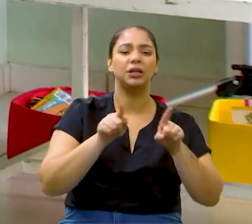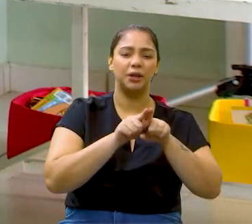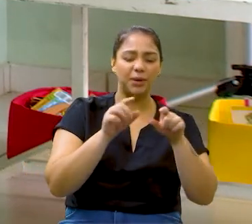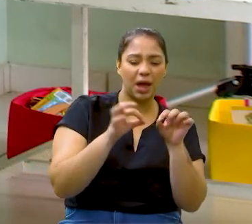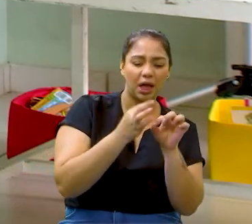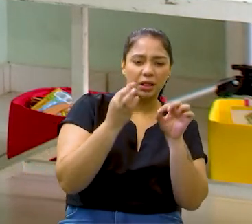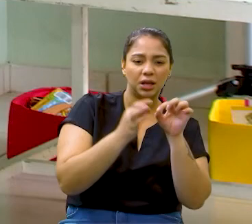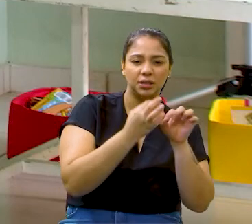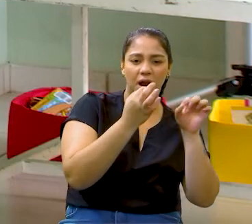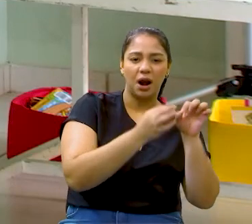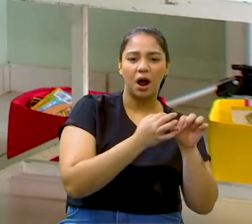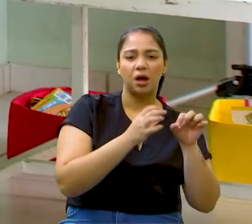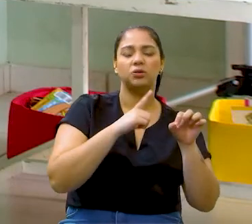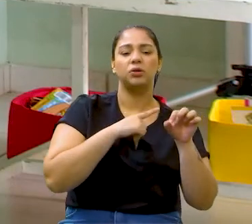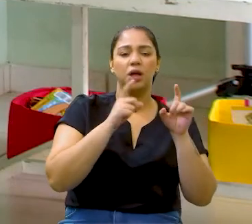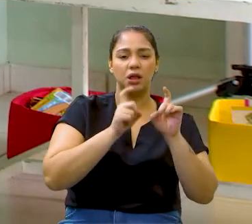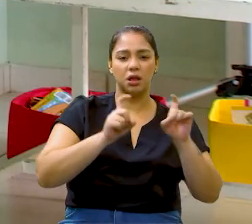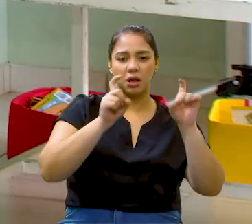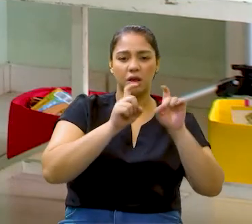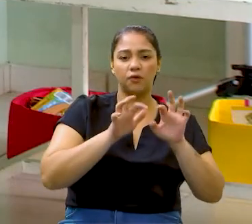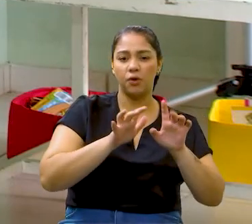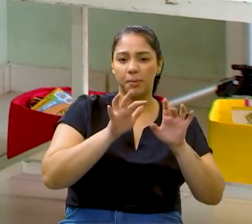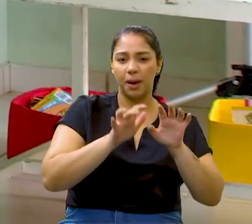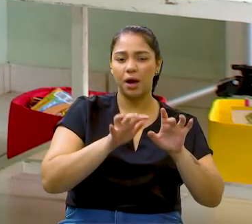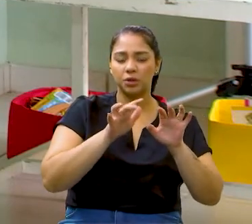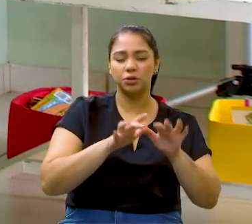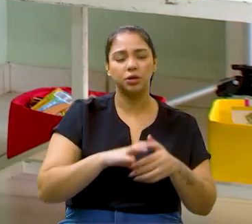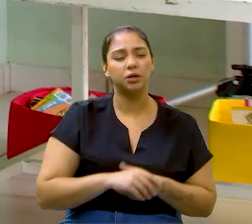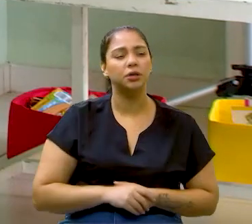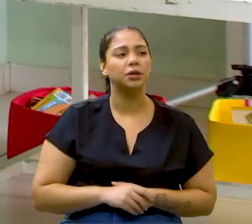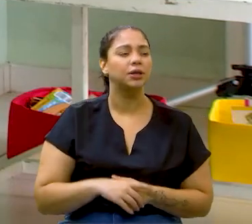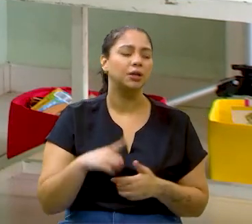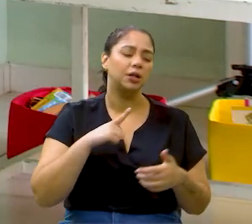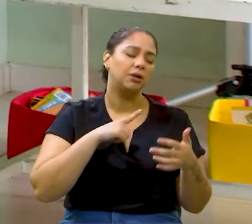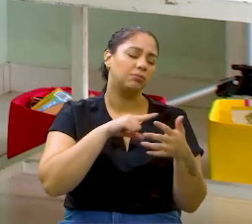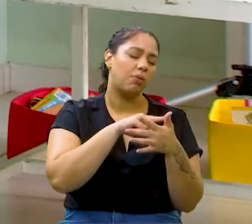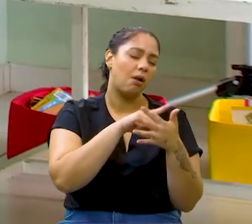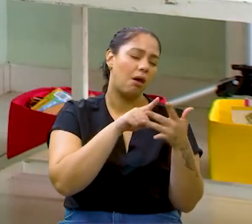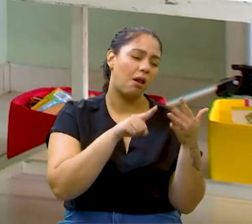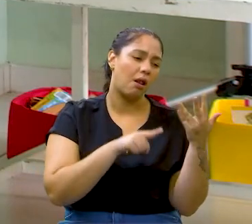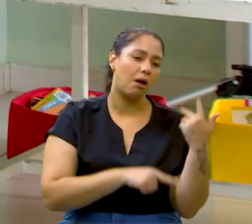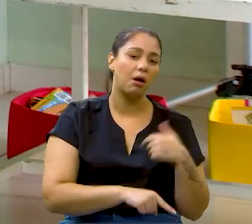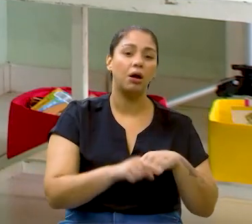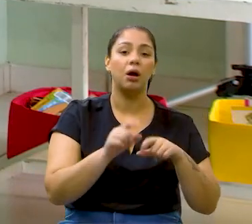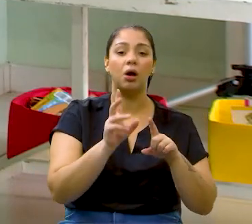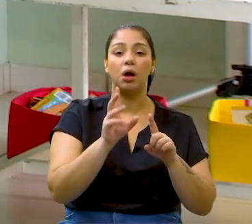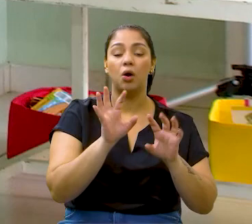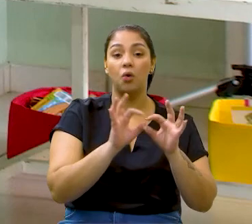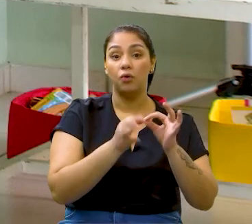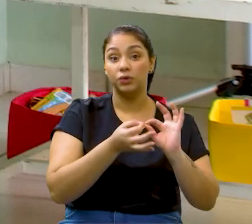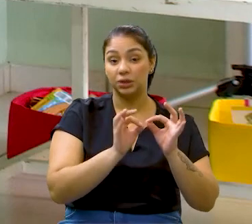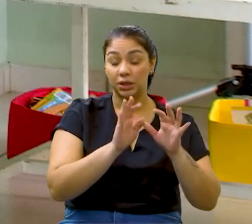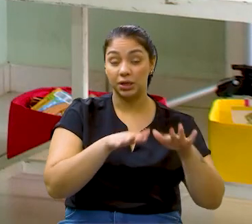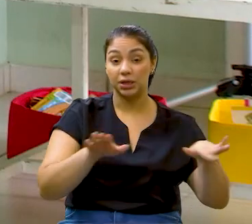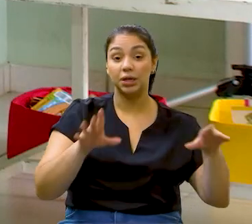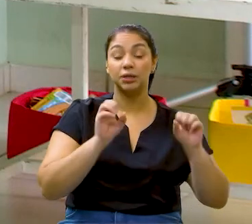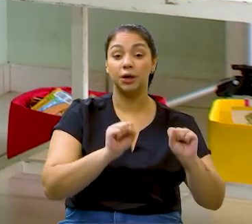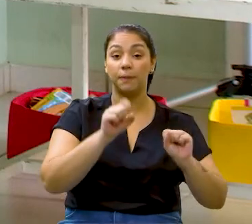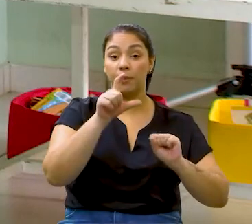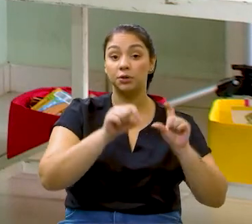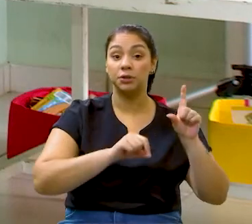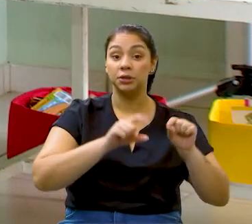temos artesanato, nós temos informática. E assim, tem muitas oficinas que as crianças